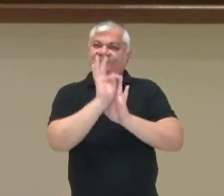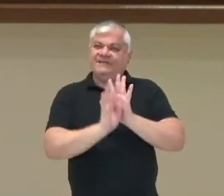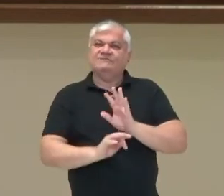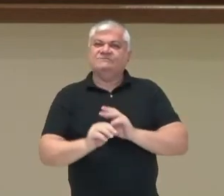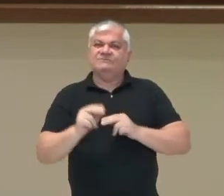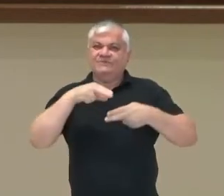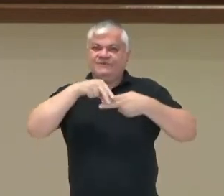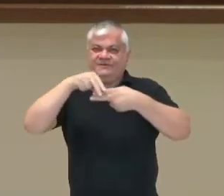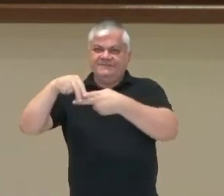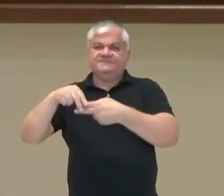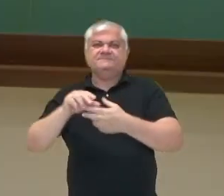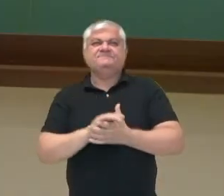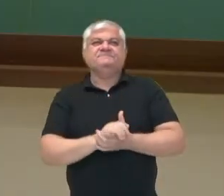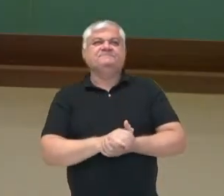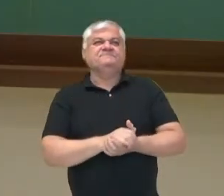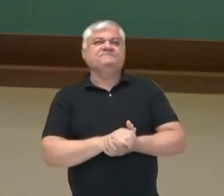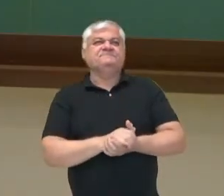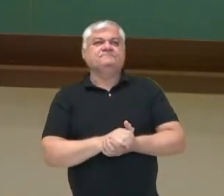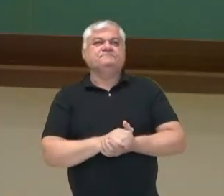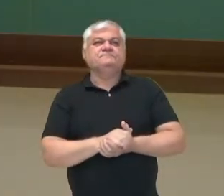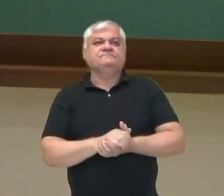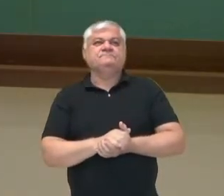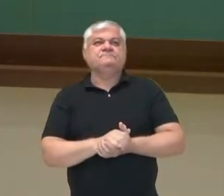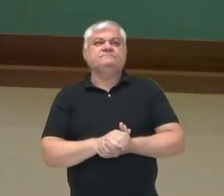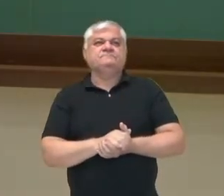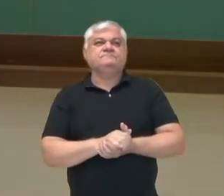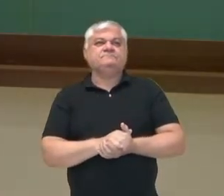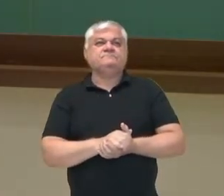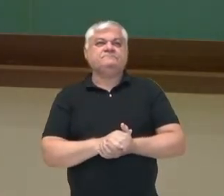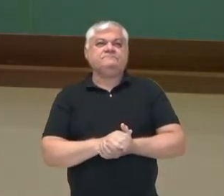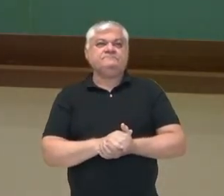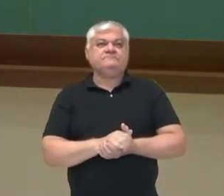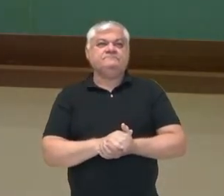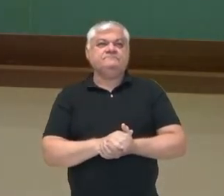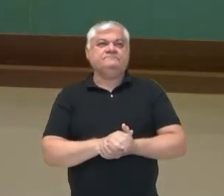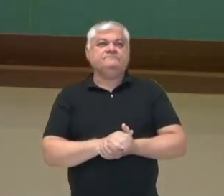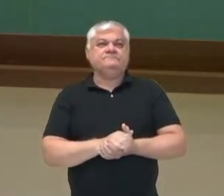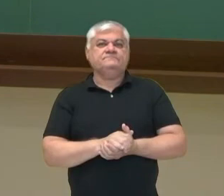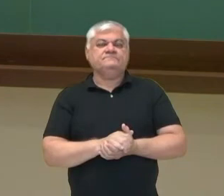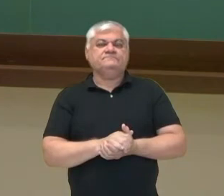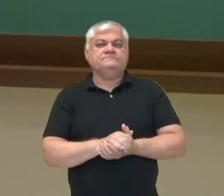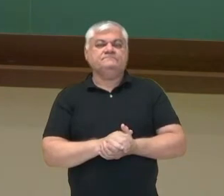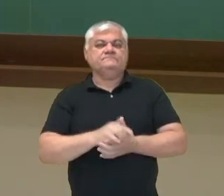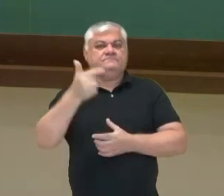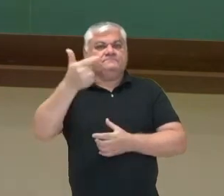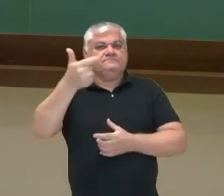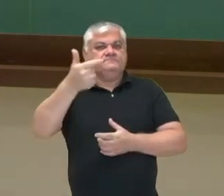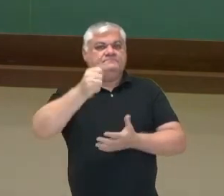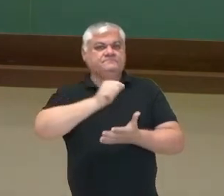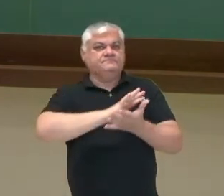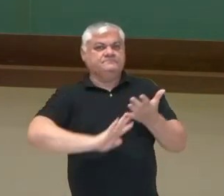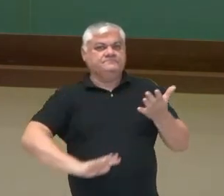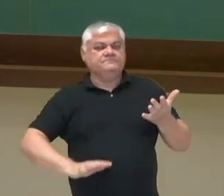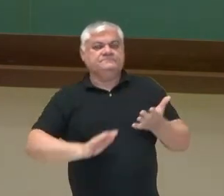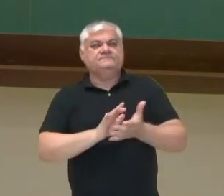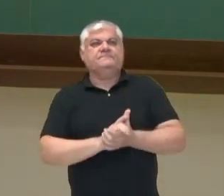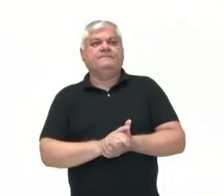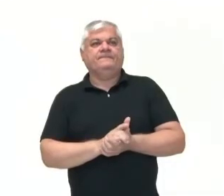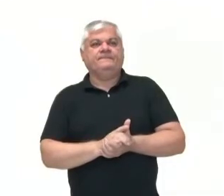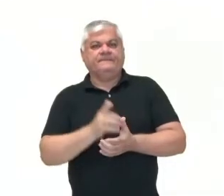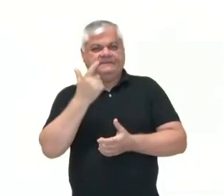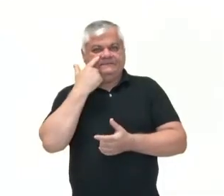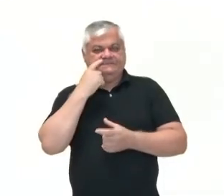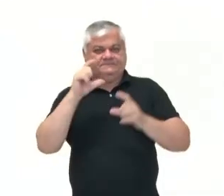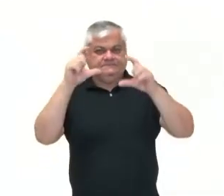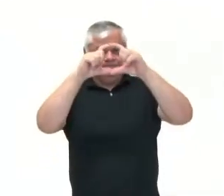cordel, tá bom? Não esqueça. Agora, atividade de número 2. Observe aqui o